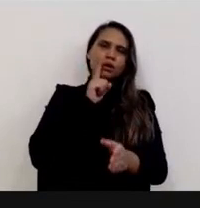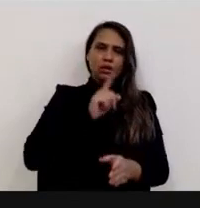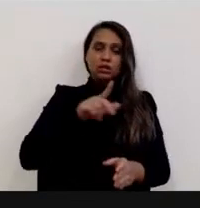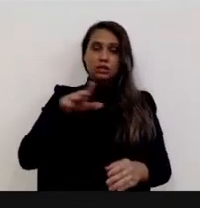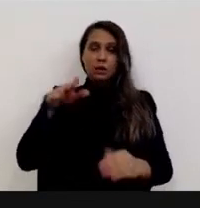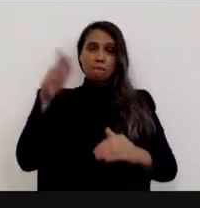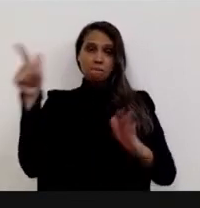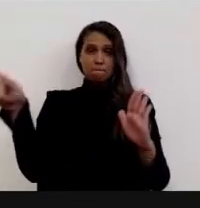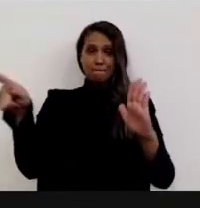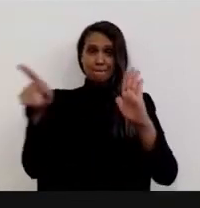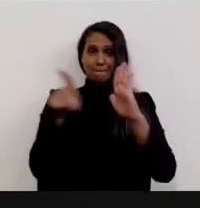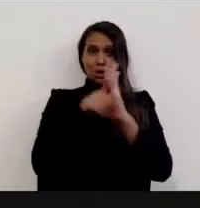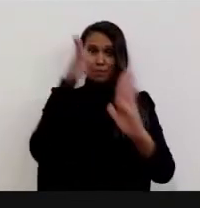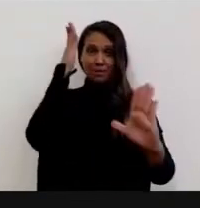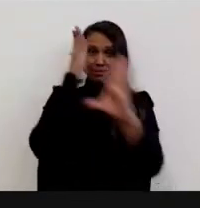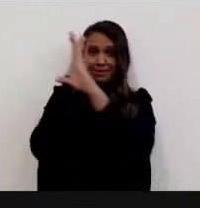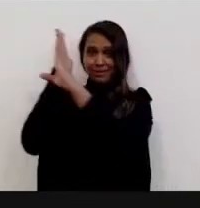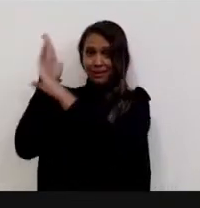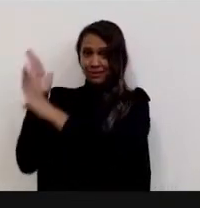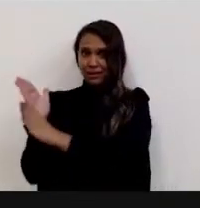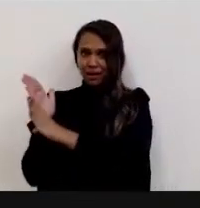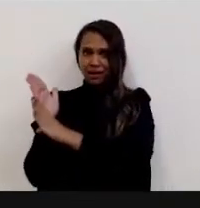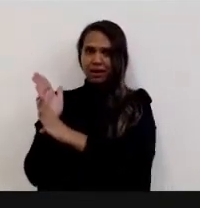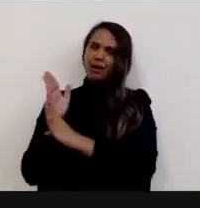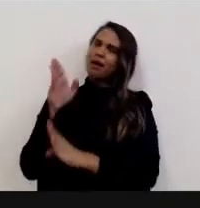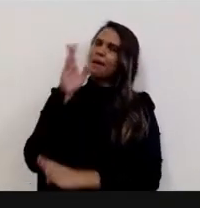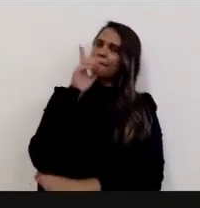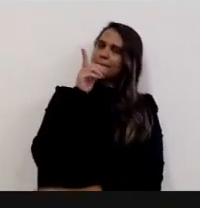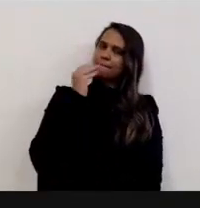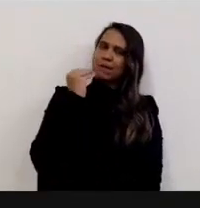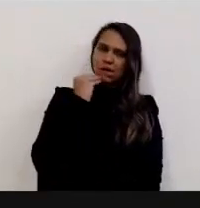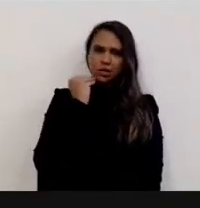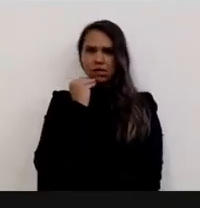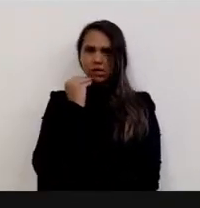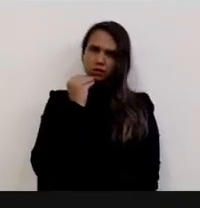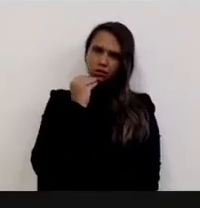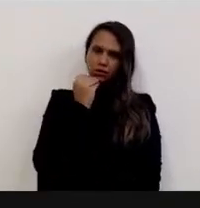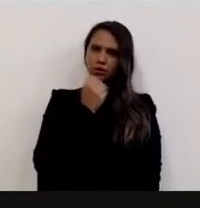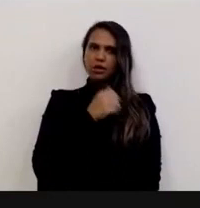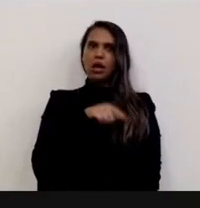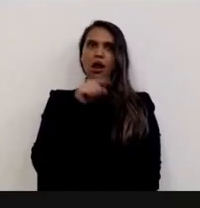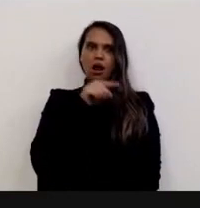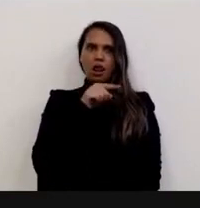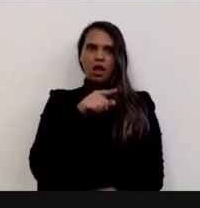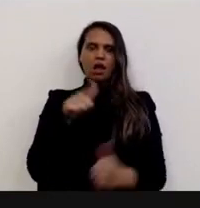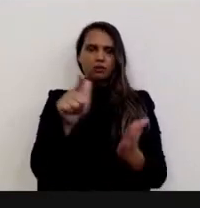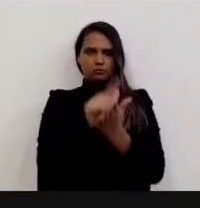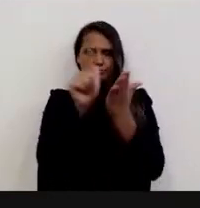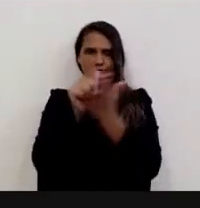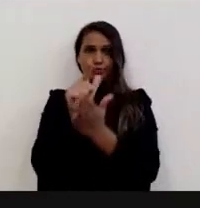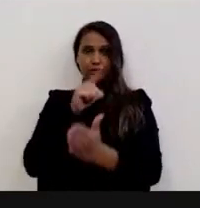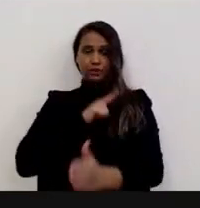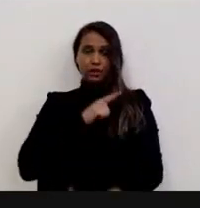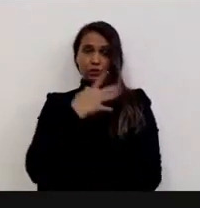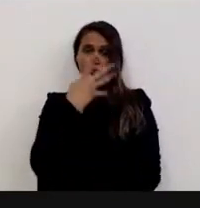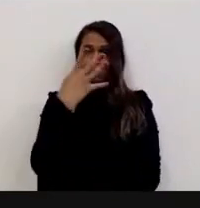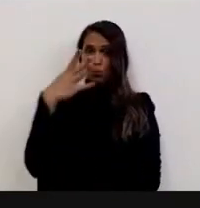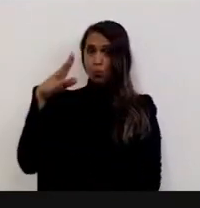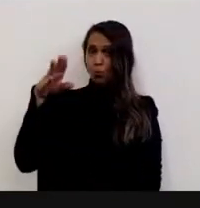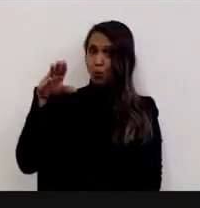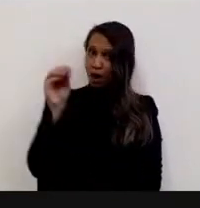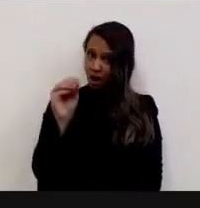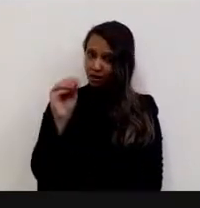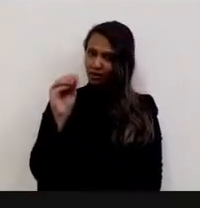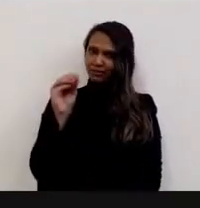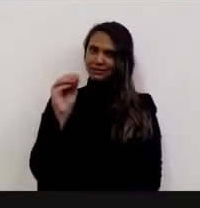é especializada em detecção de anomalias. Essa biblioteca ela tem mais de 40 algoritmos